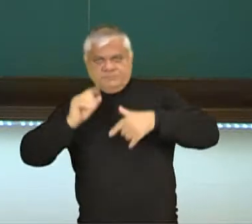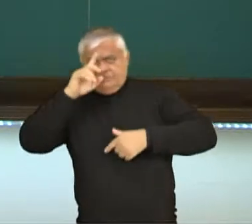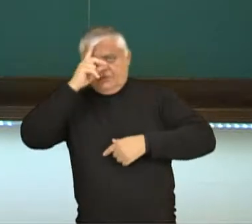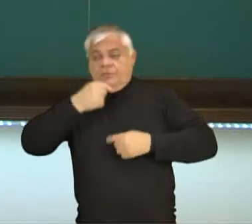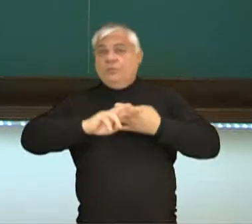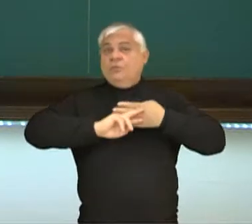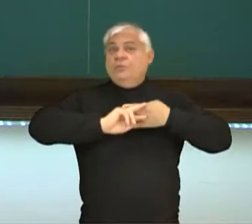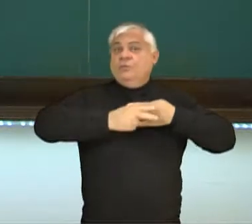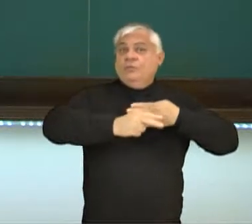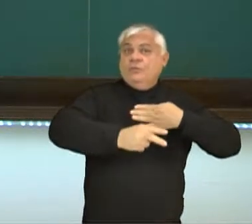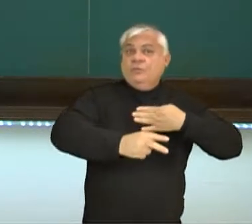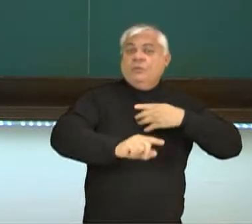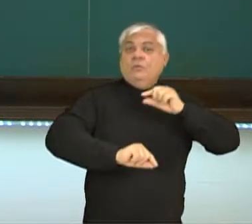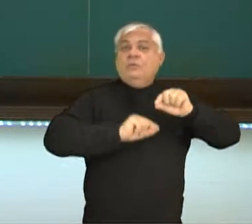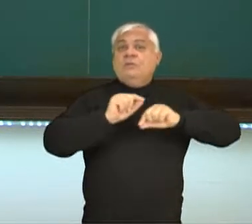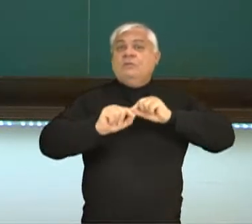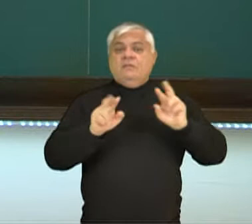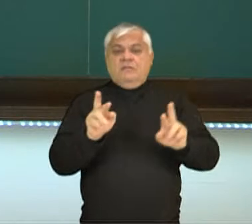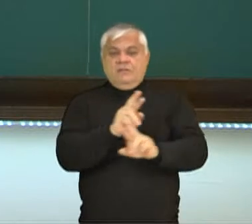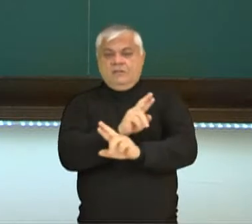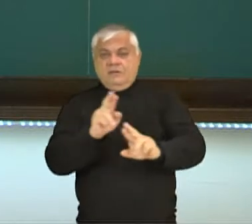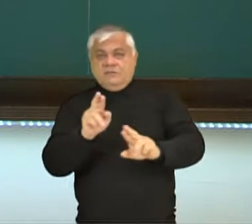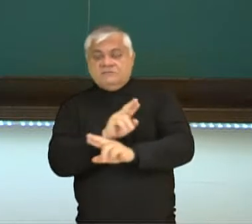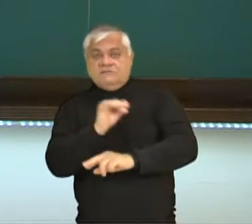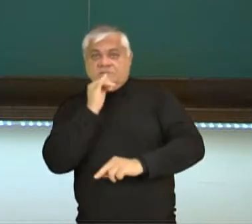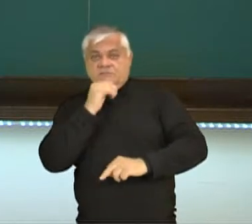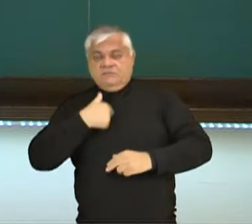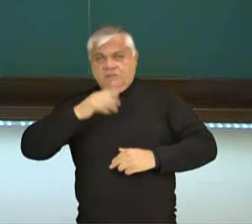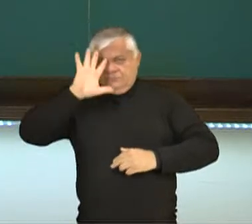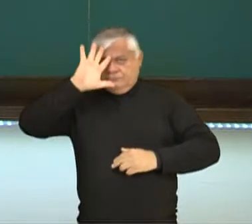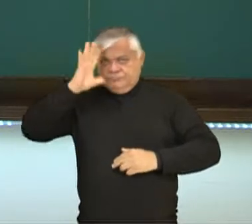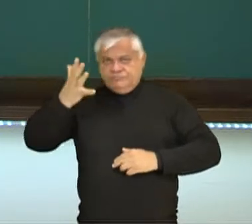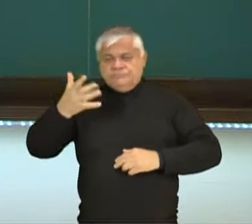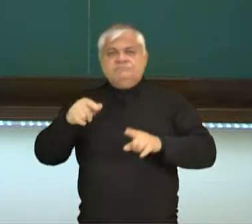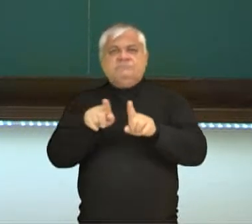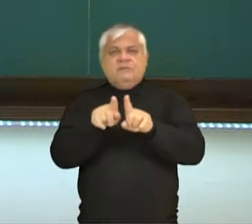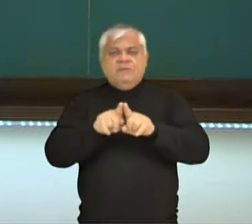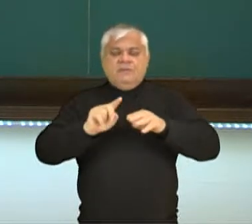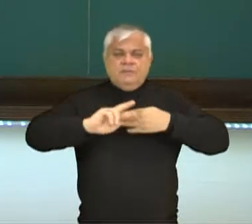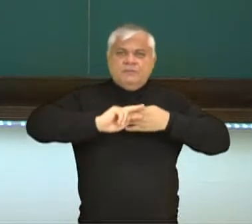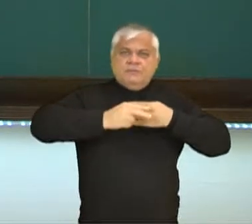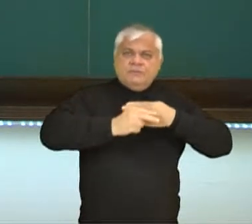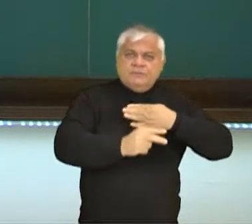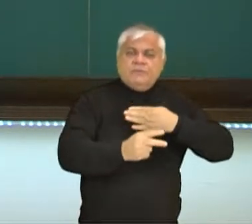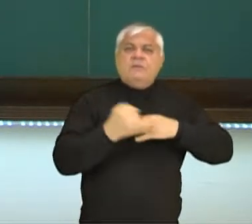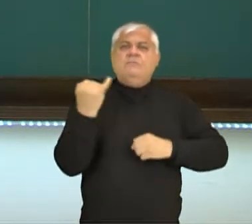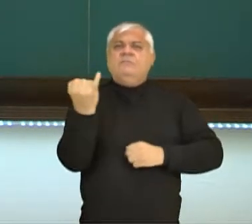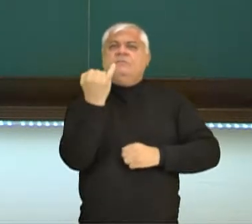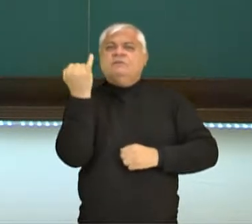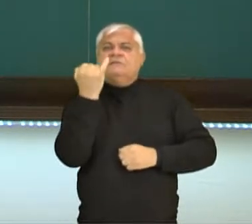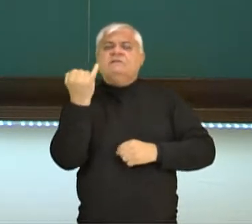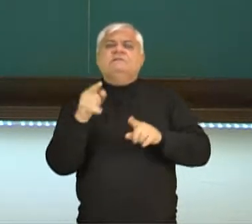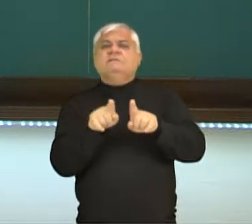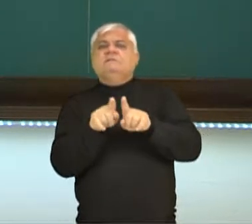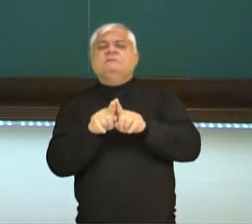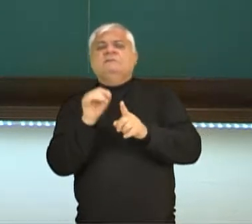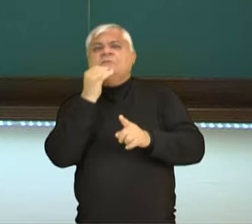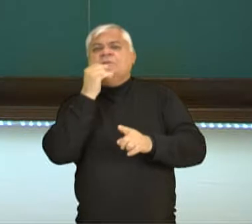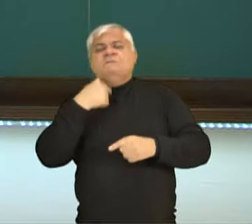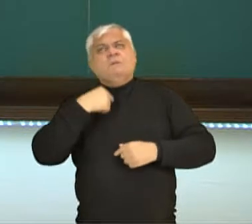da relação que se tem entre uma tomada de decisão e a consequência e a importância, né, de